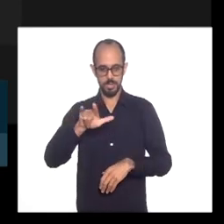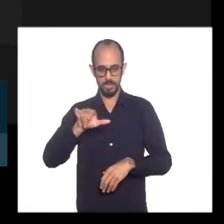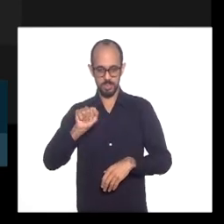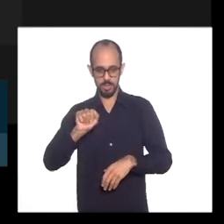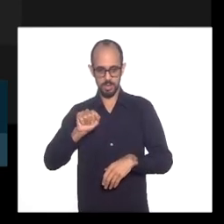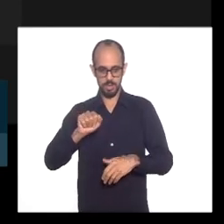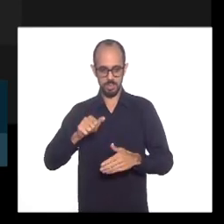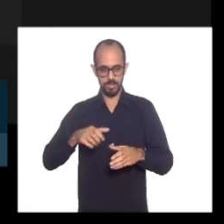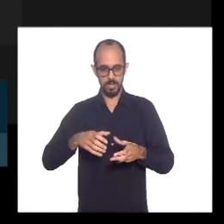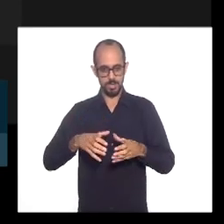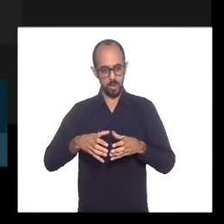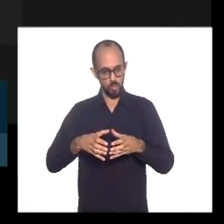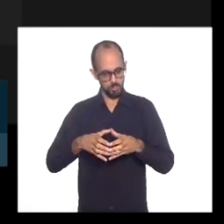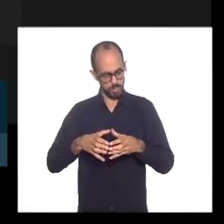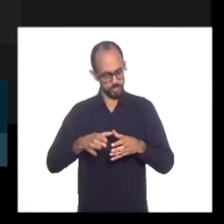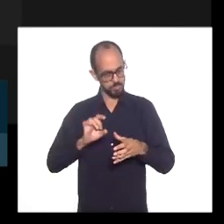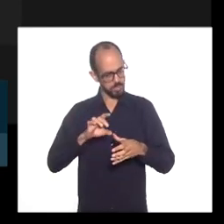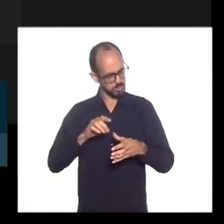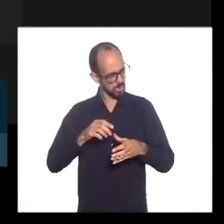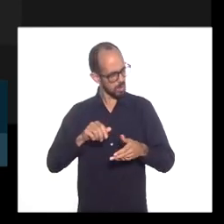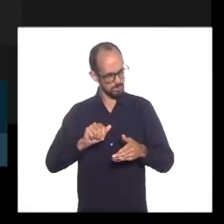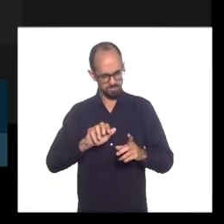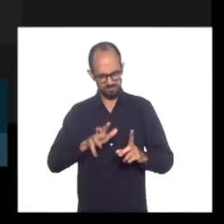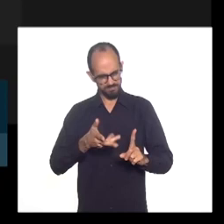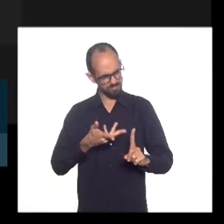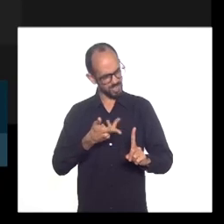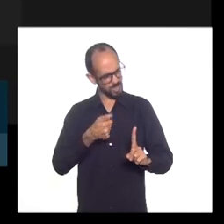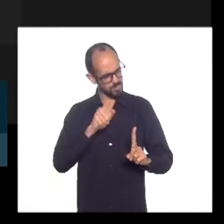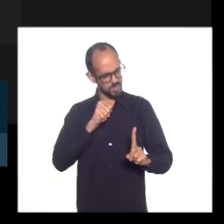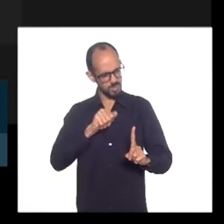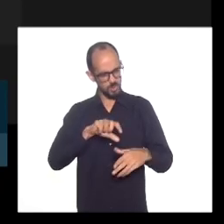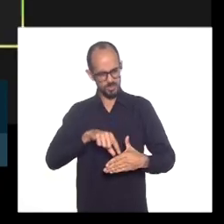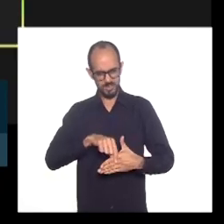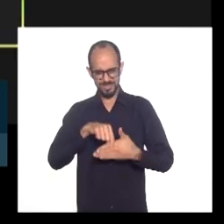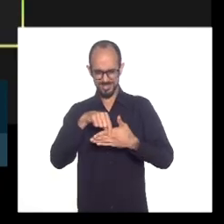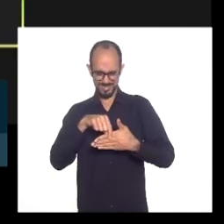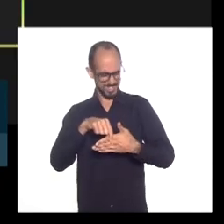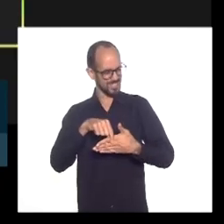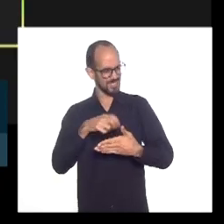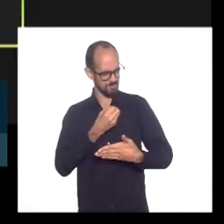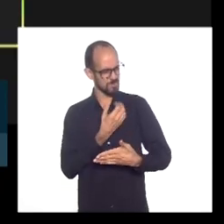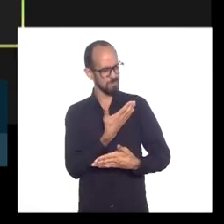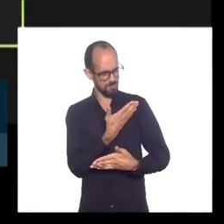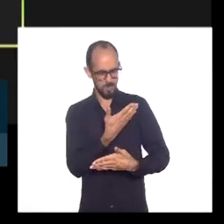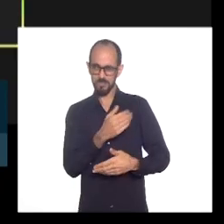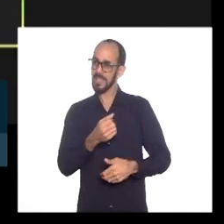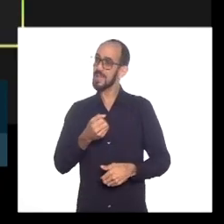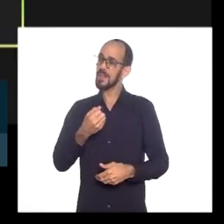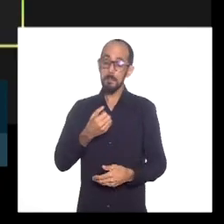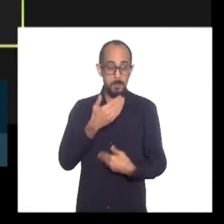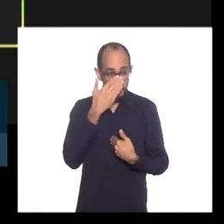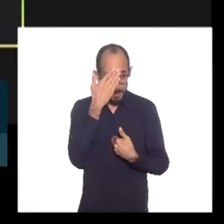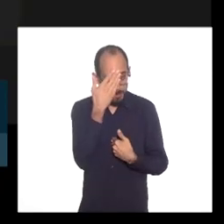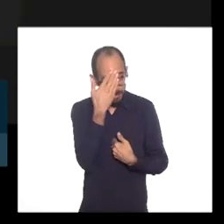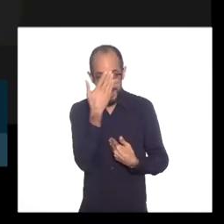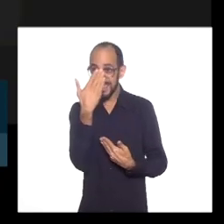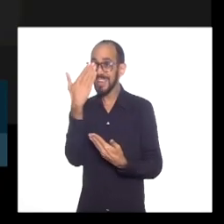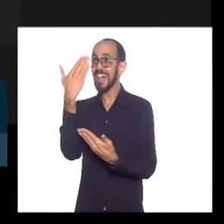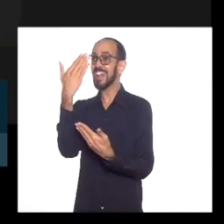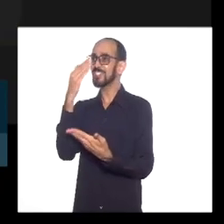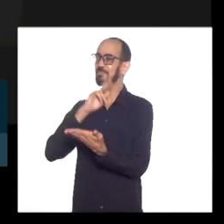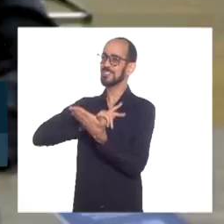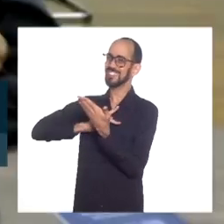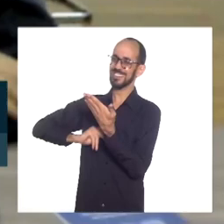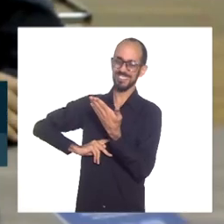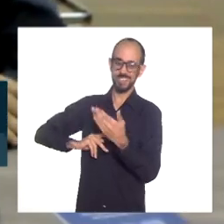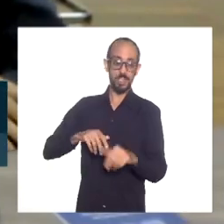da comissão especial. Né, Célia? Obrigada, presidente. Boa tarde. Eu lembro bem, ela falou, não,